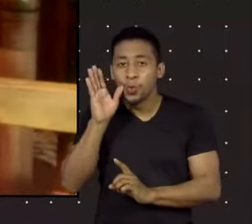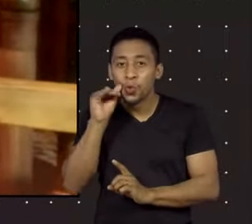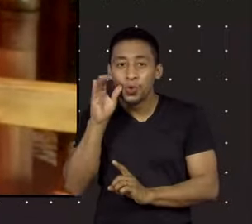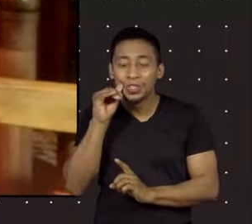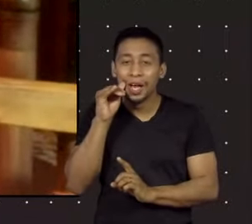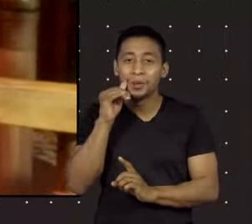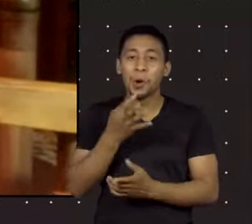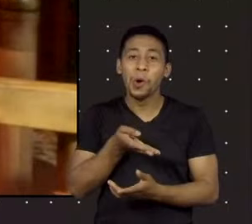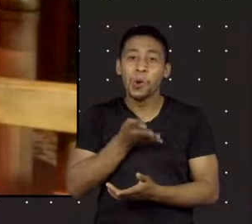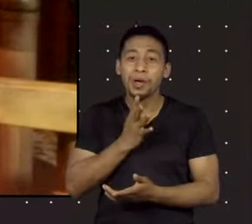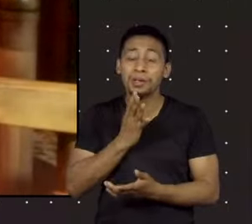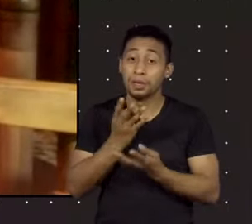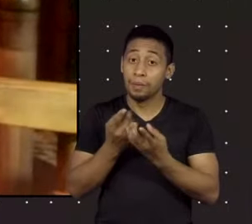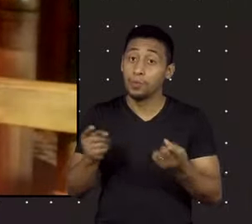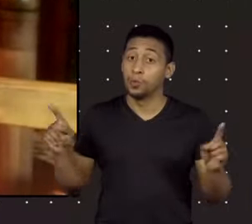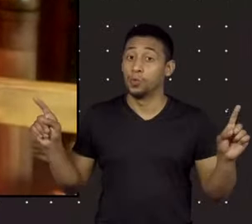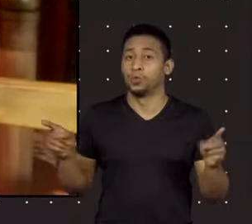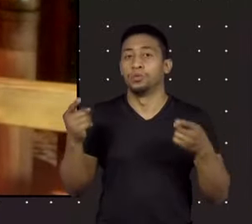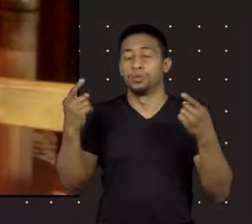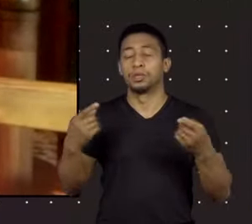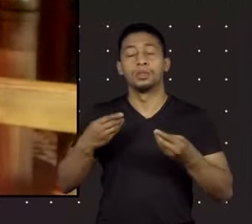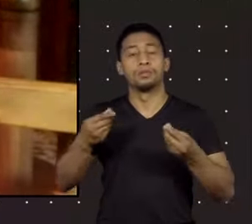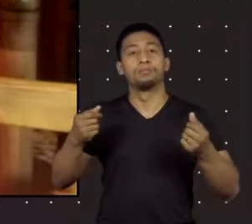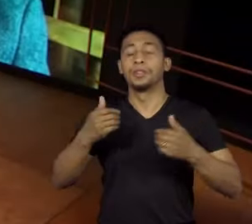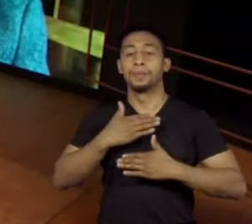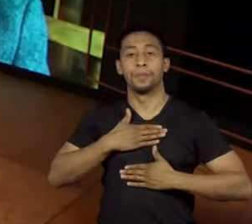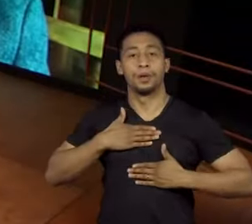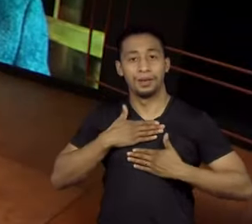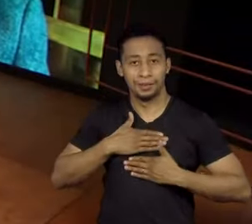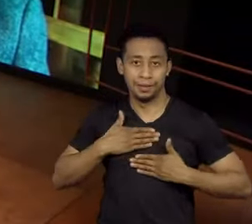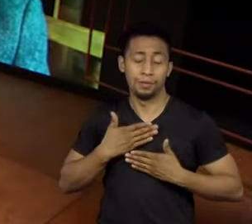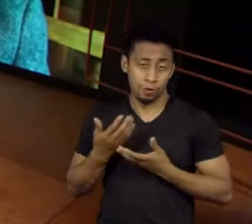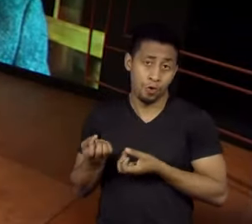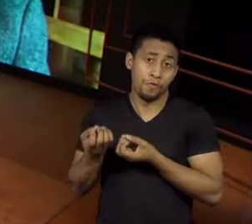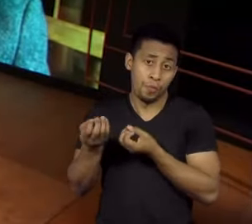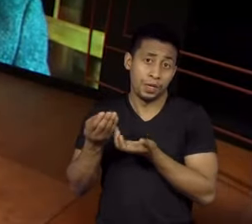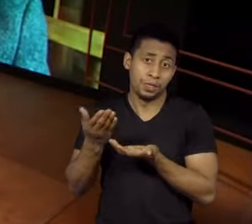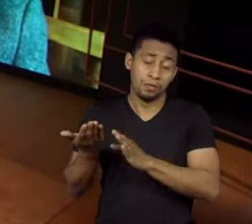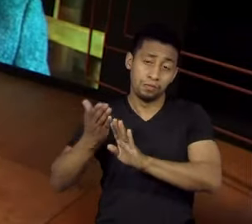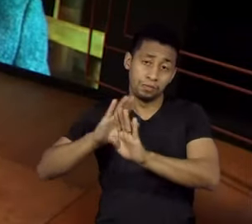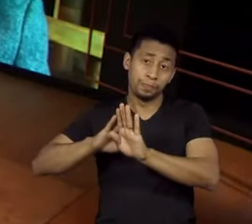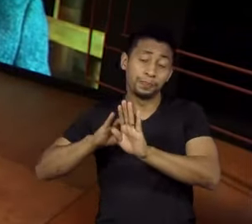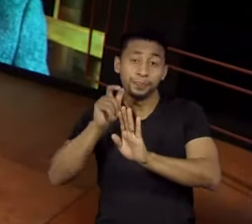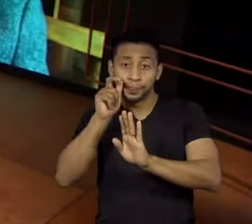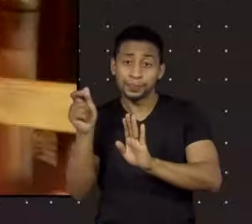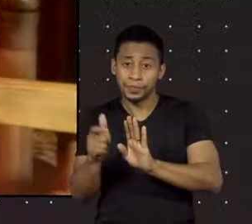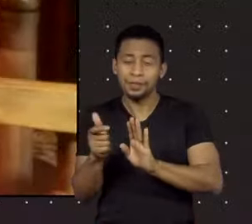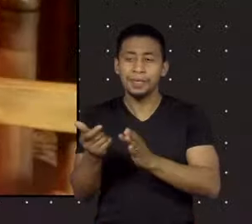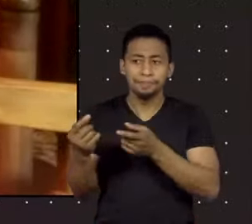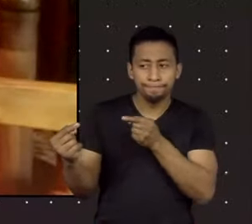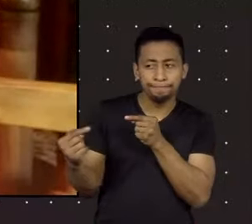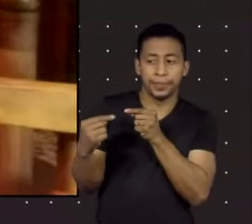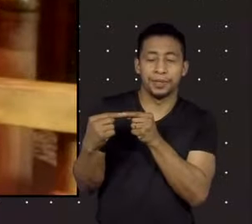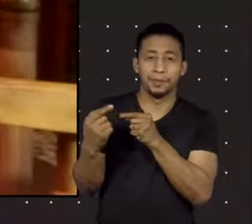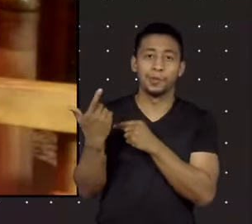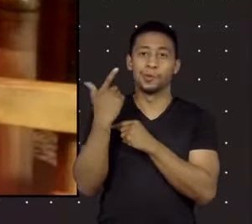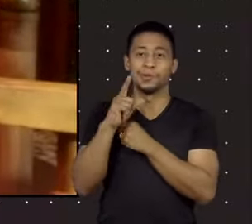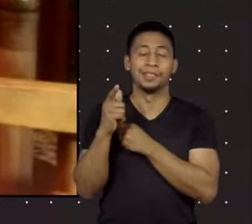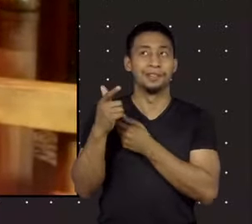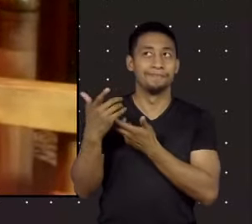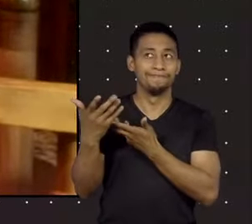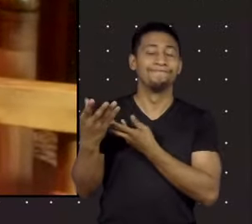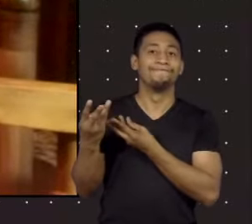a música seguinte, e aí ouvir a música com mais prazer, já que ele tem alguma informação curiosa assimilada para poder ouvir a música